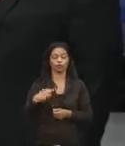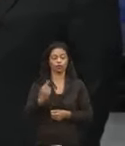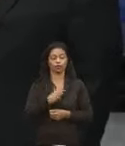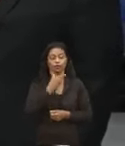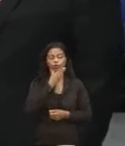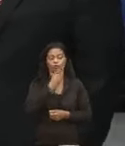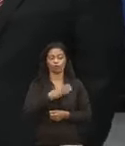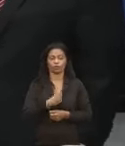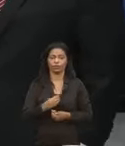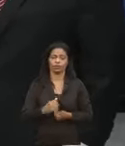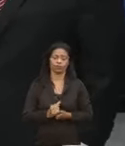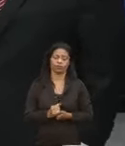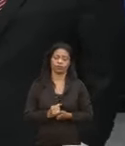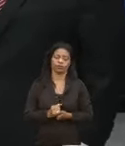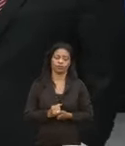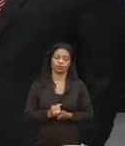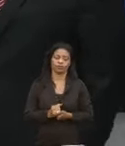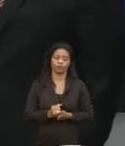filho.